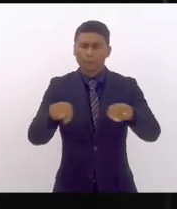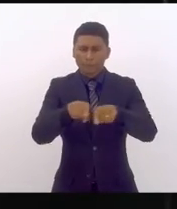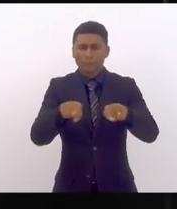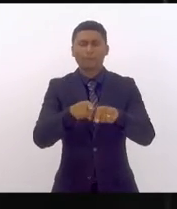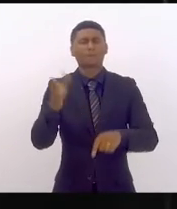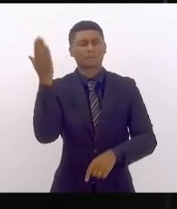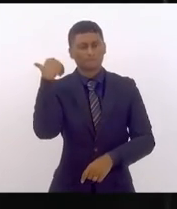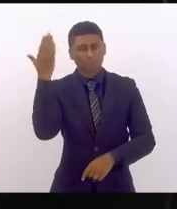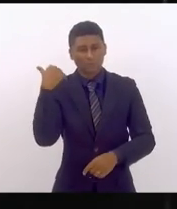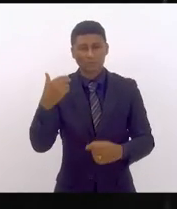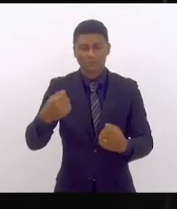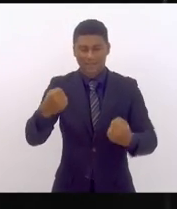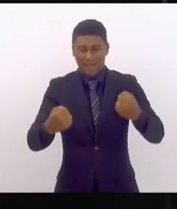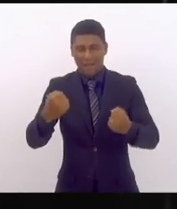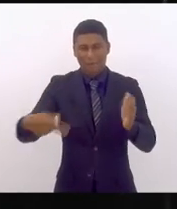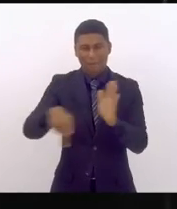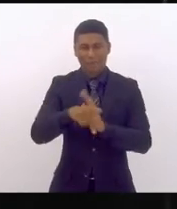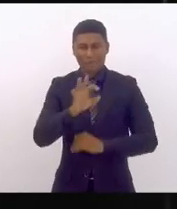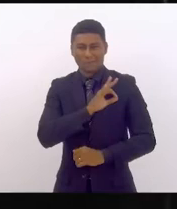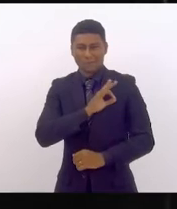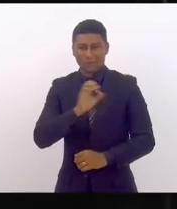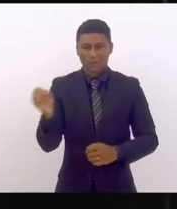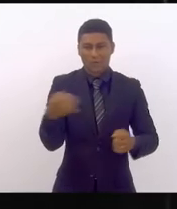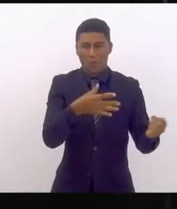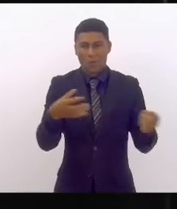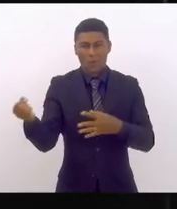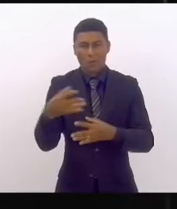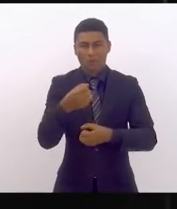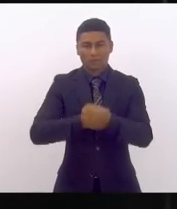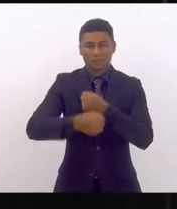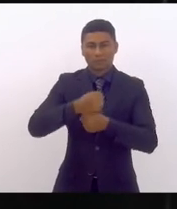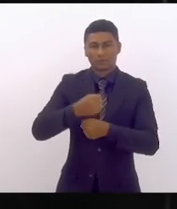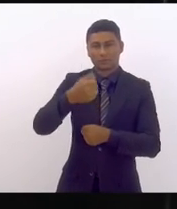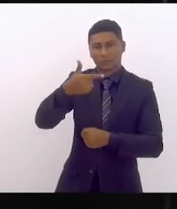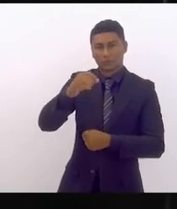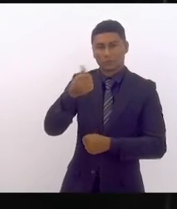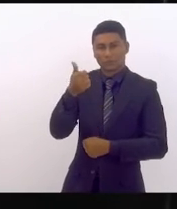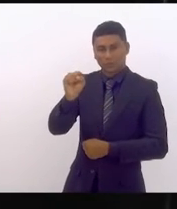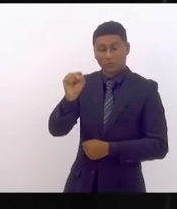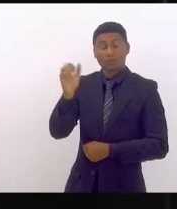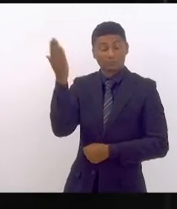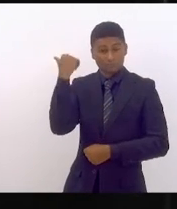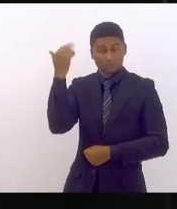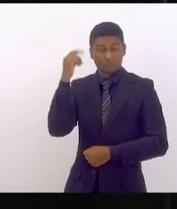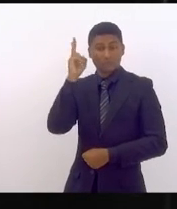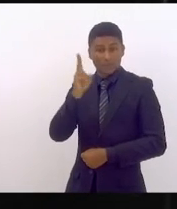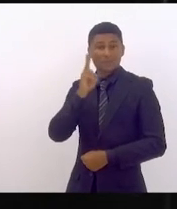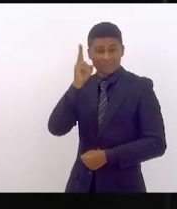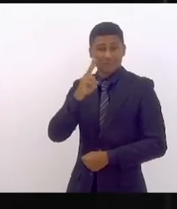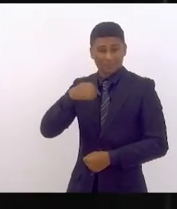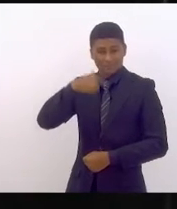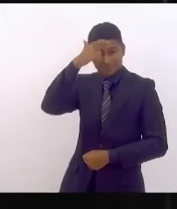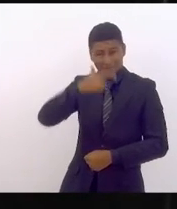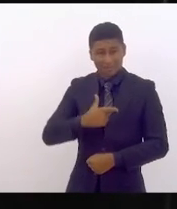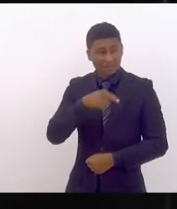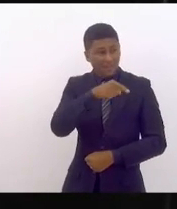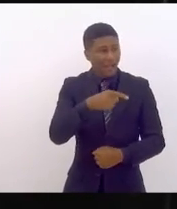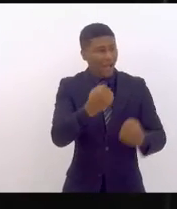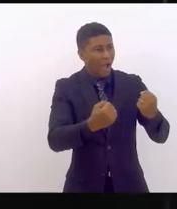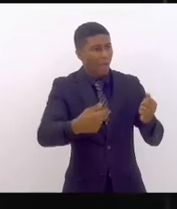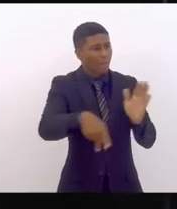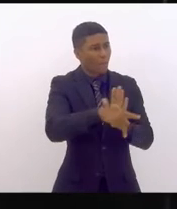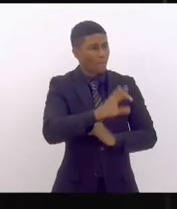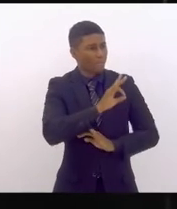as novas viaturas novas que em 2018 a época que eu era Vereador estavam todas sucateadas